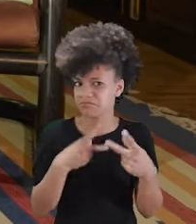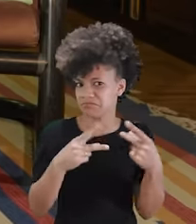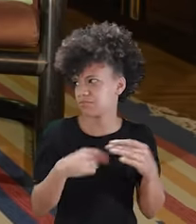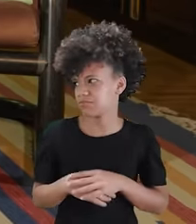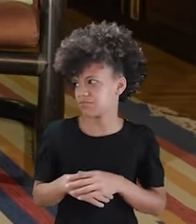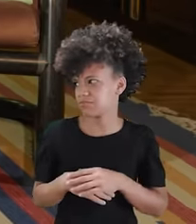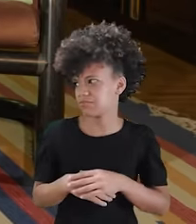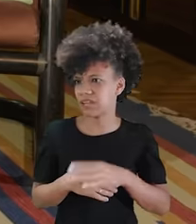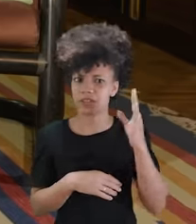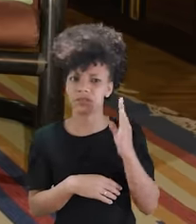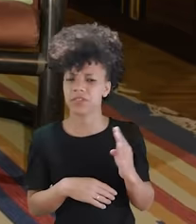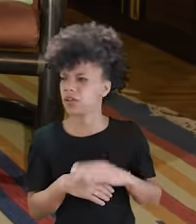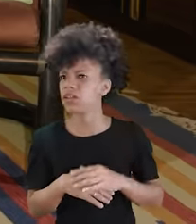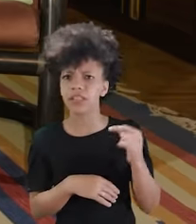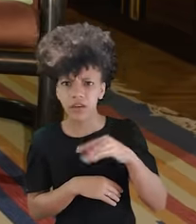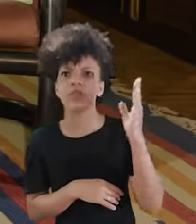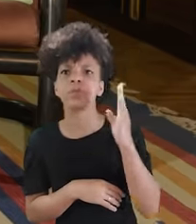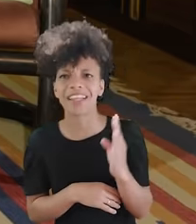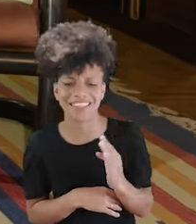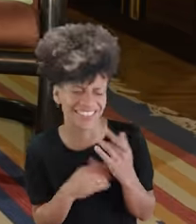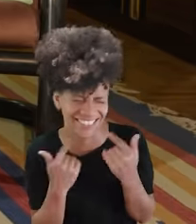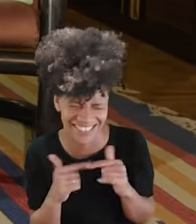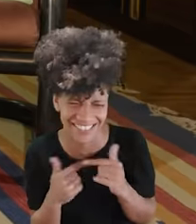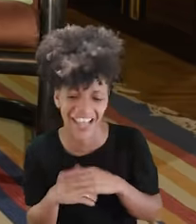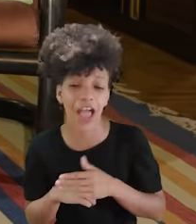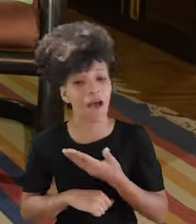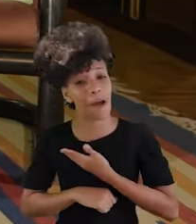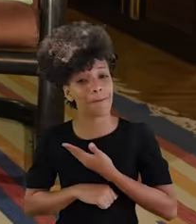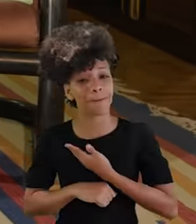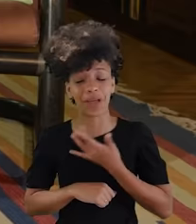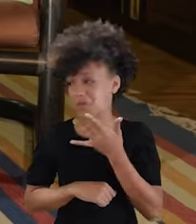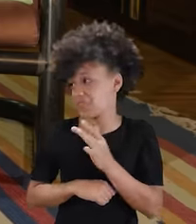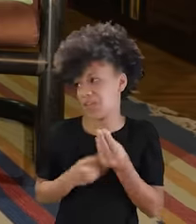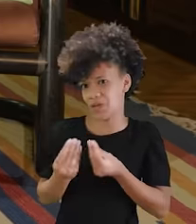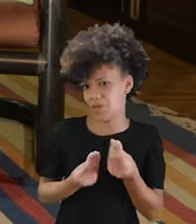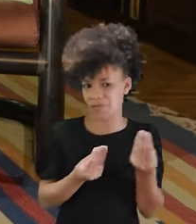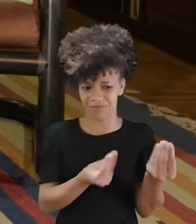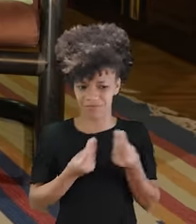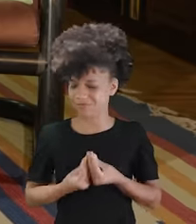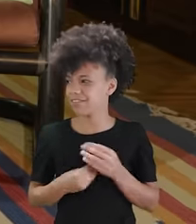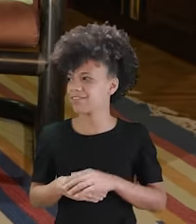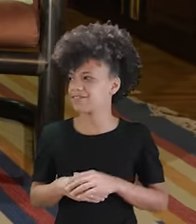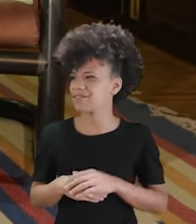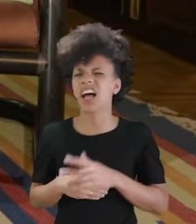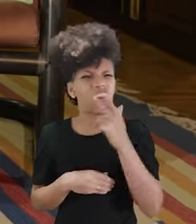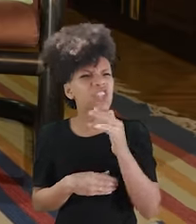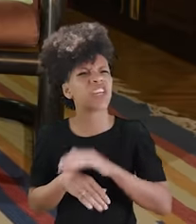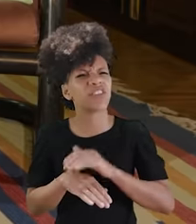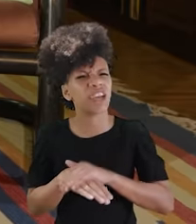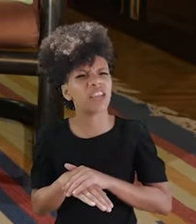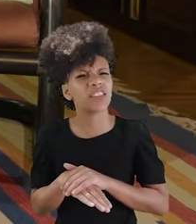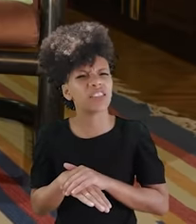e falou não sei como ele trouxe a não acho que ele fez bem é um bolinho que ele fez como esse bolinho